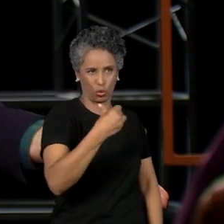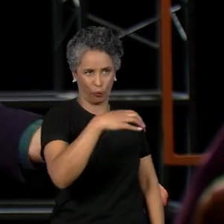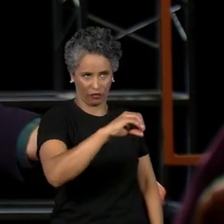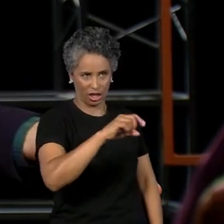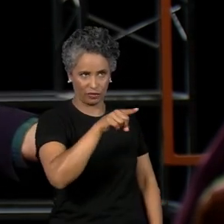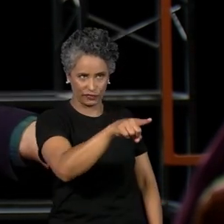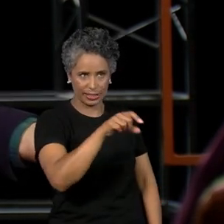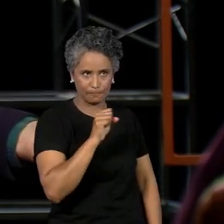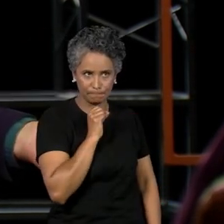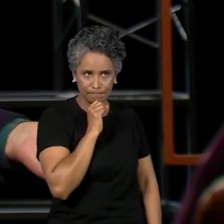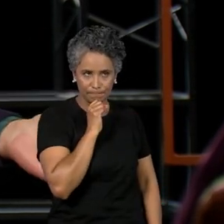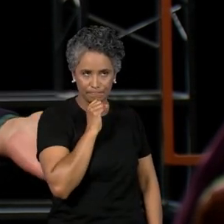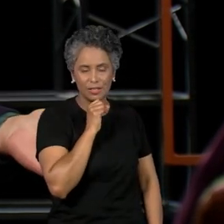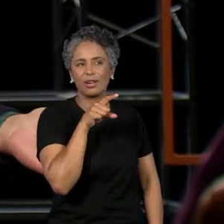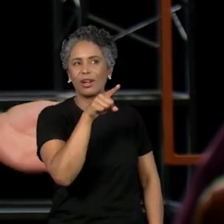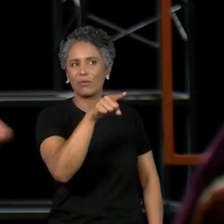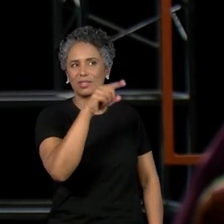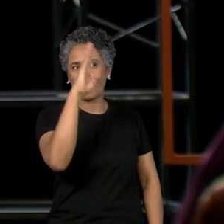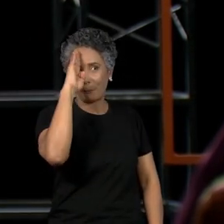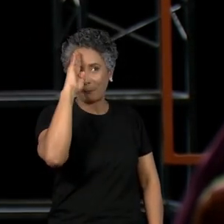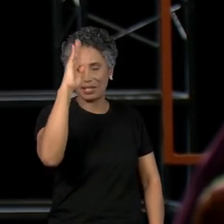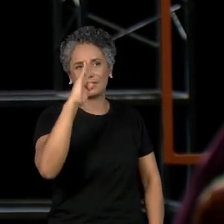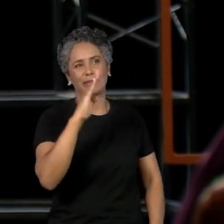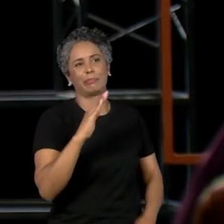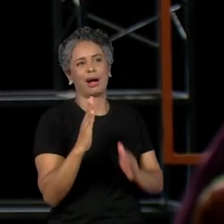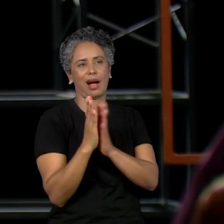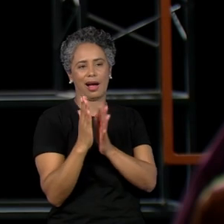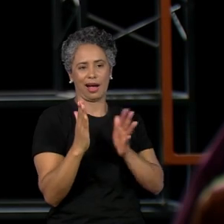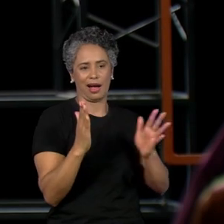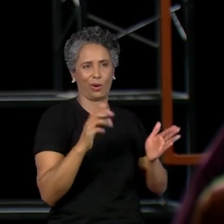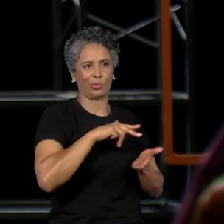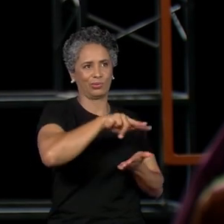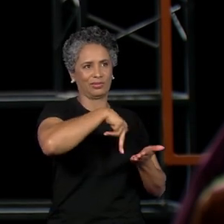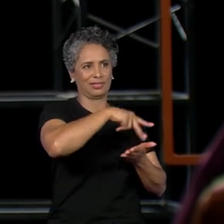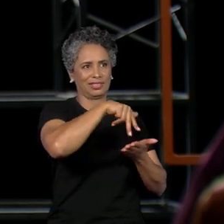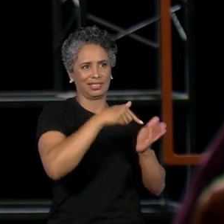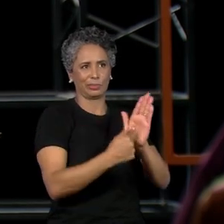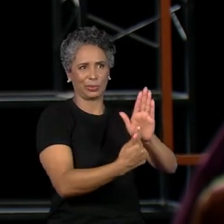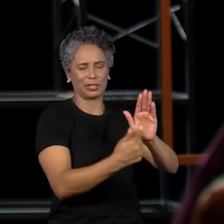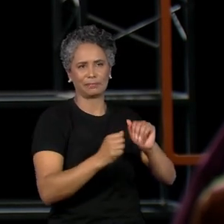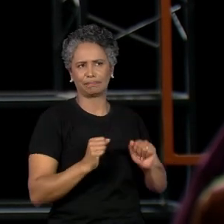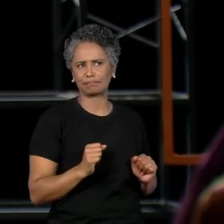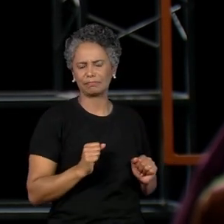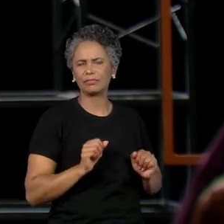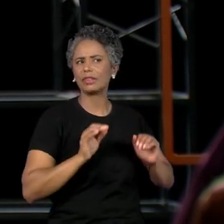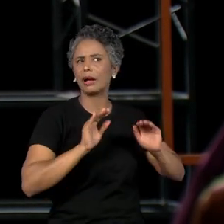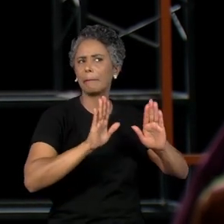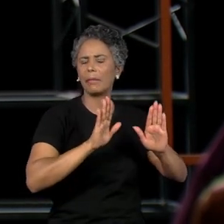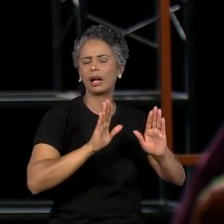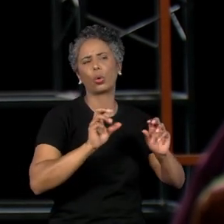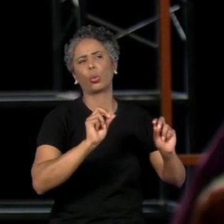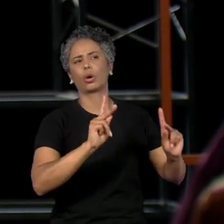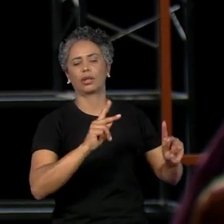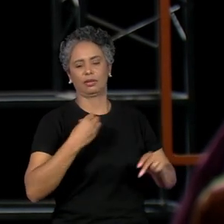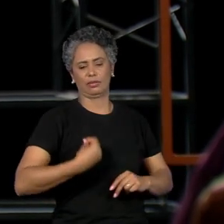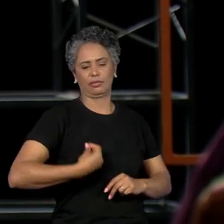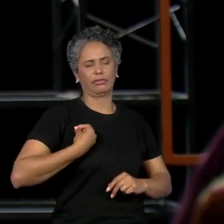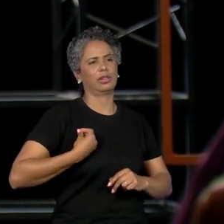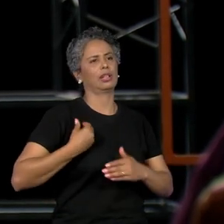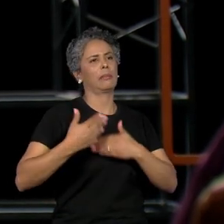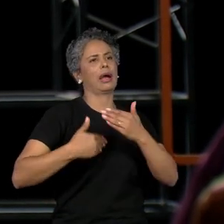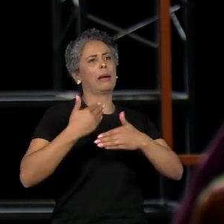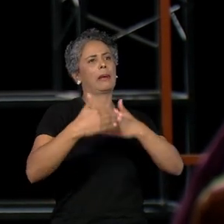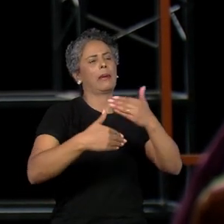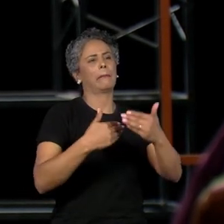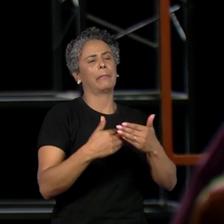um marco na história da dança. Agora, é impossível abranger toda a sua carreira, toda a sua trajetória num único